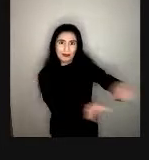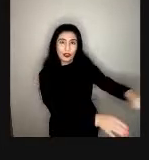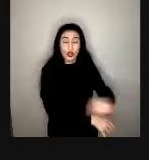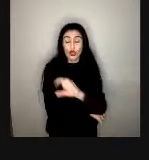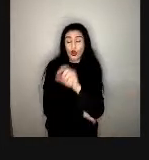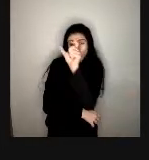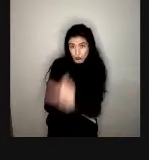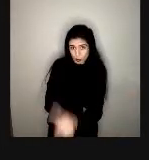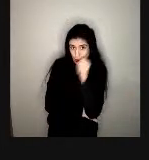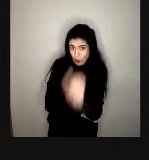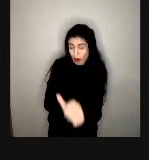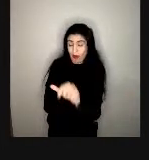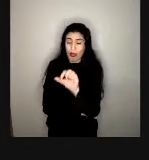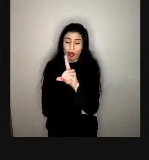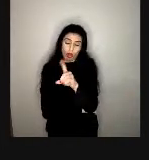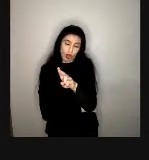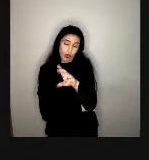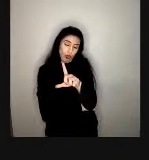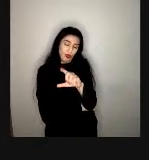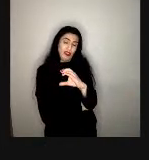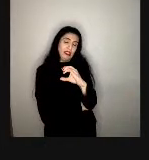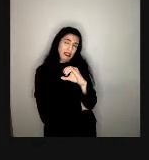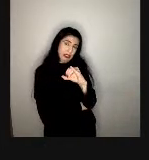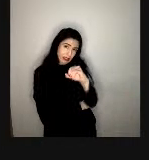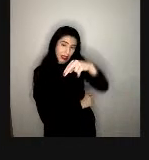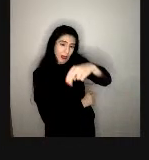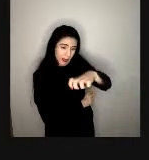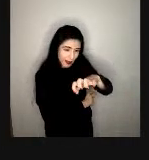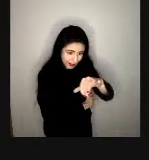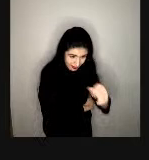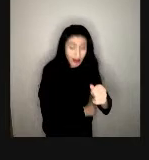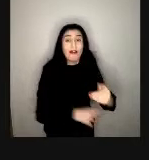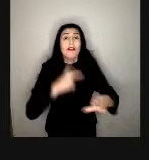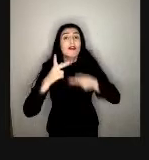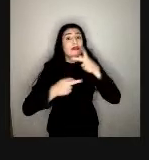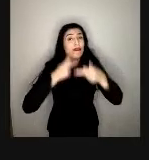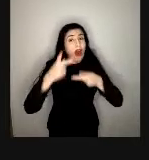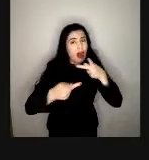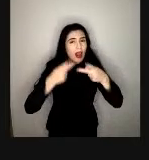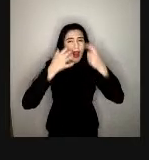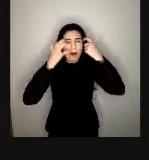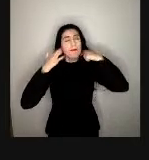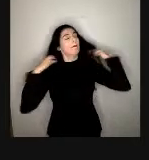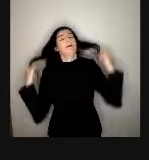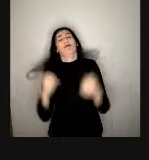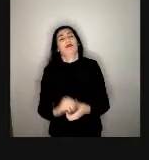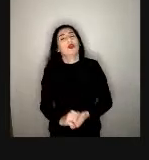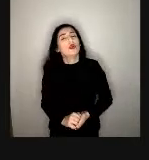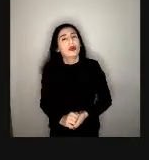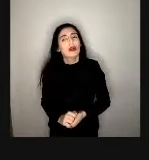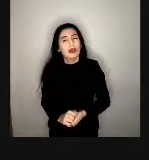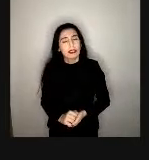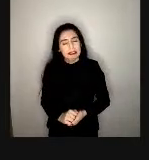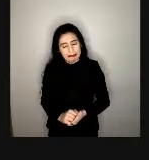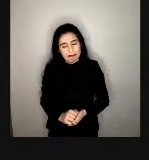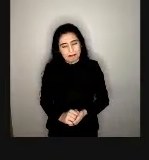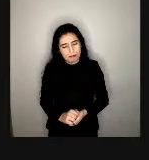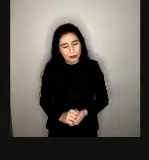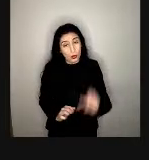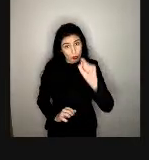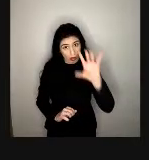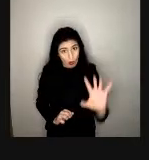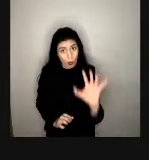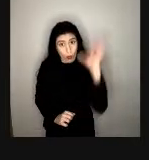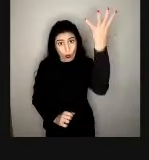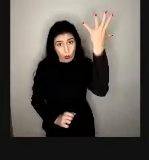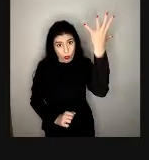porque ela fala muito de uma realidade que, infelizmente, no caso, ela